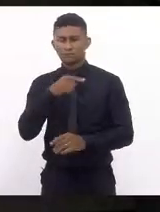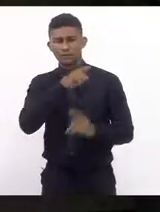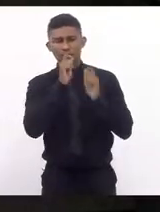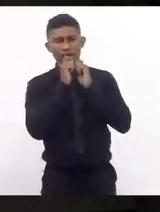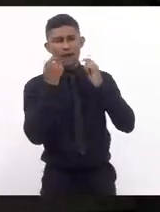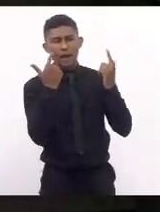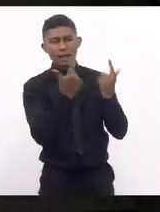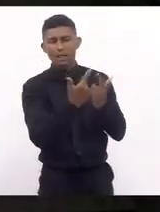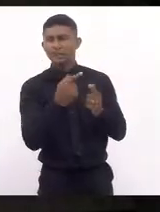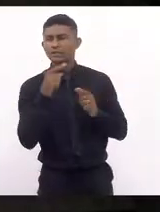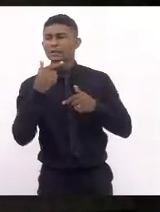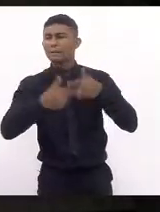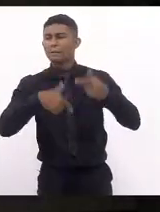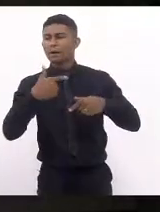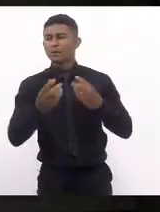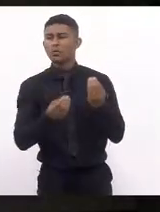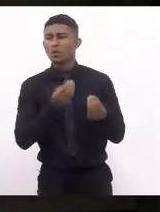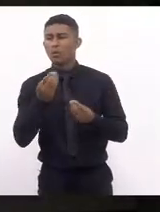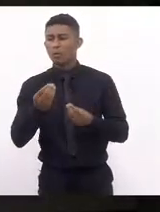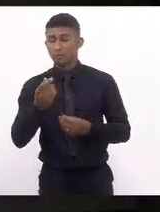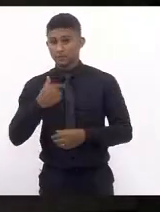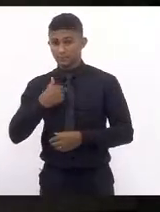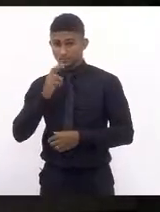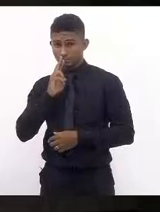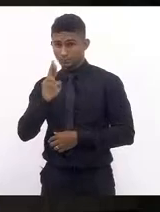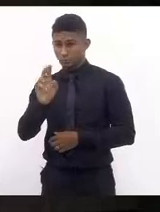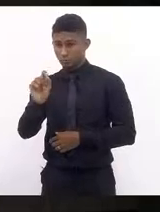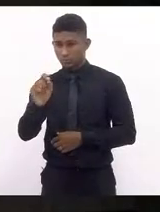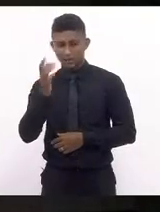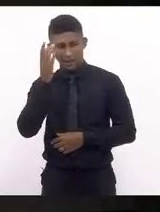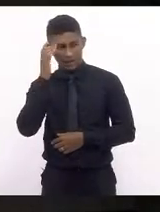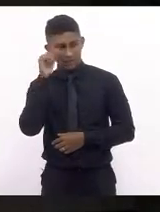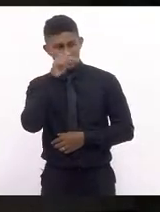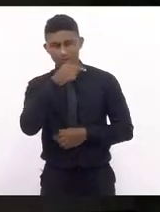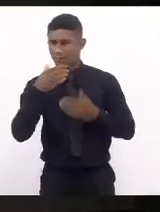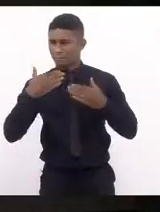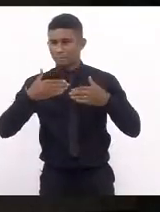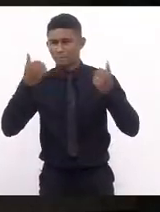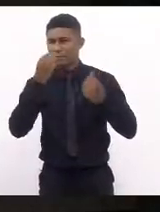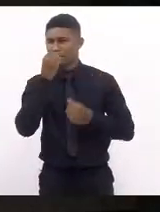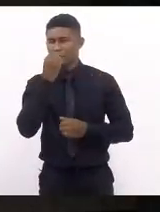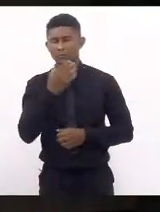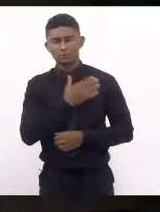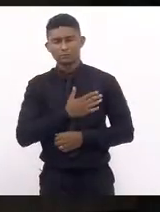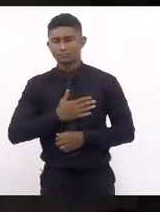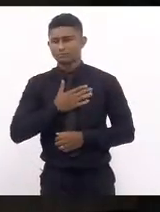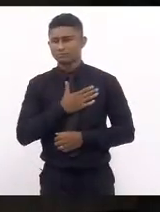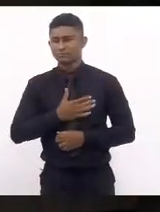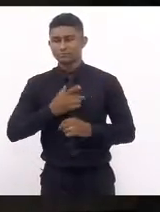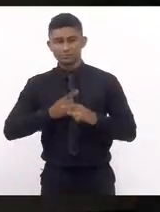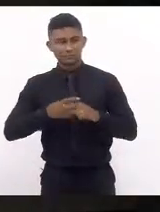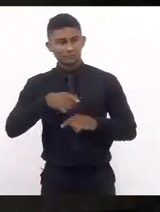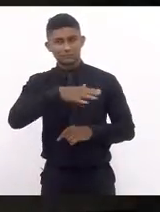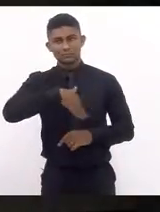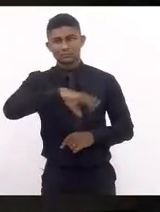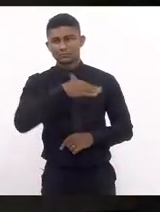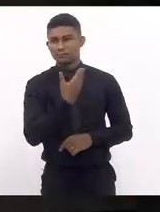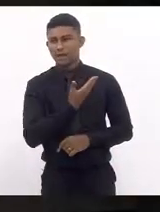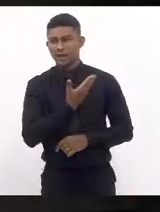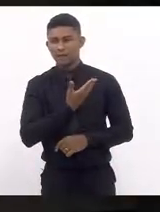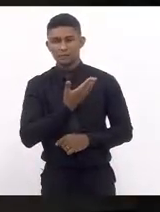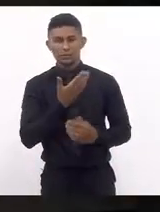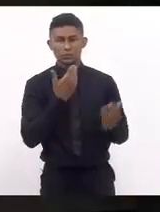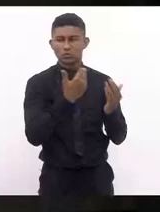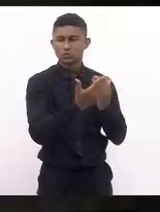né como que ia trabalhar lá eu digo olha para mim é o melhor ambiente é uma delícia porque nós somos amigos a gente